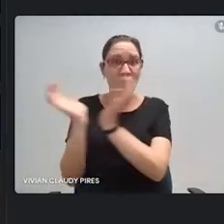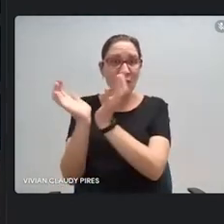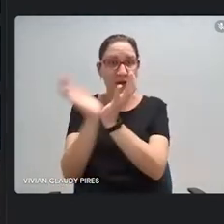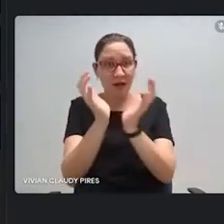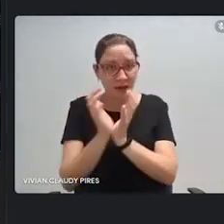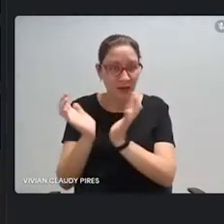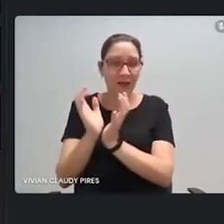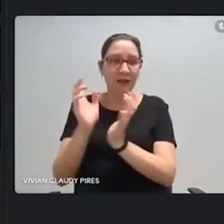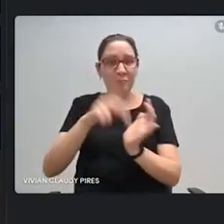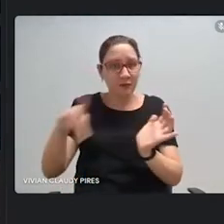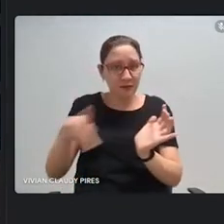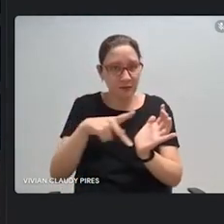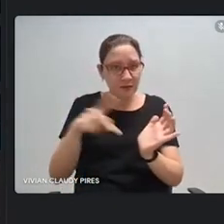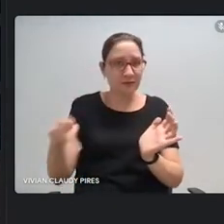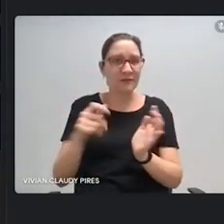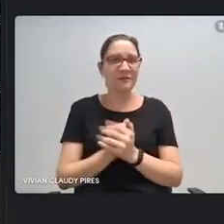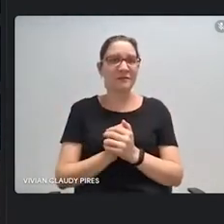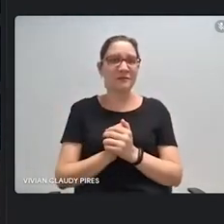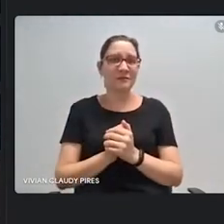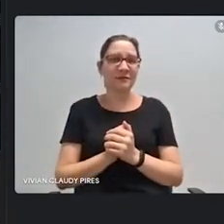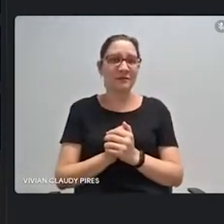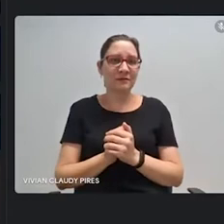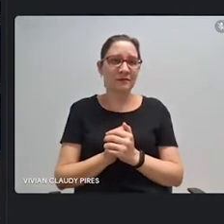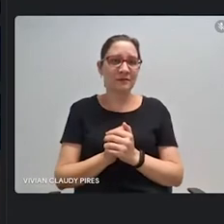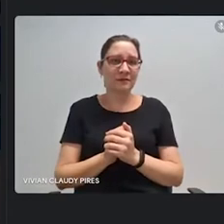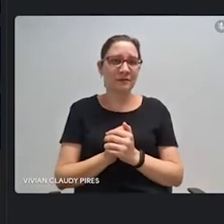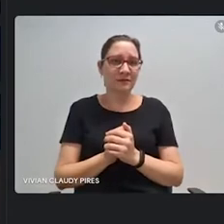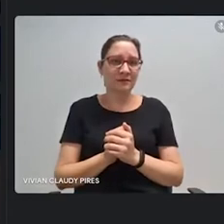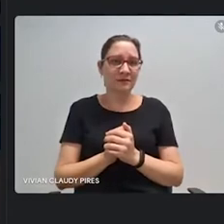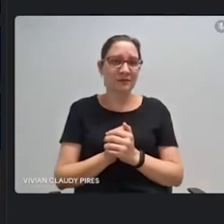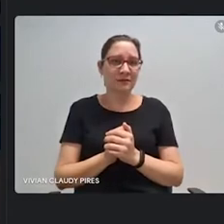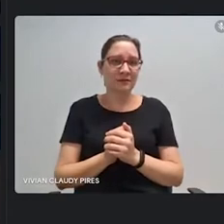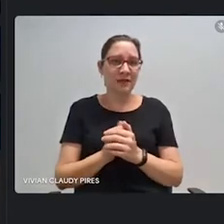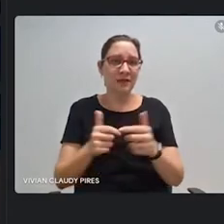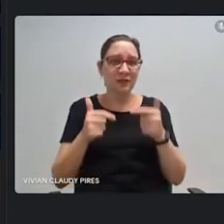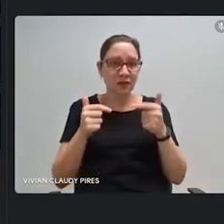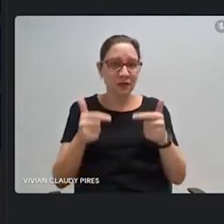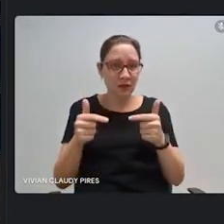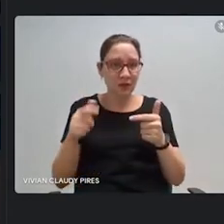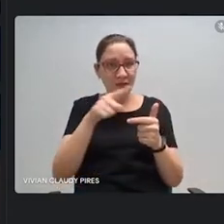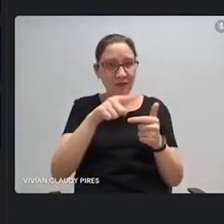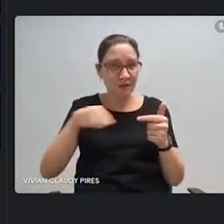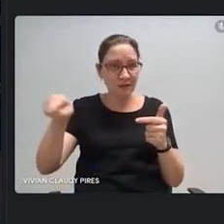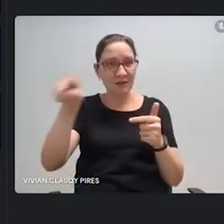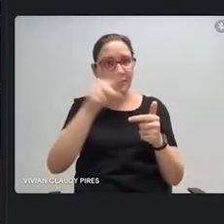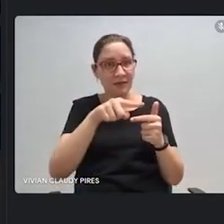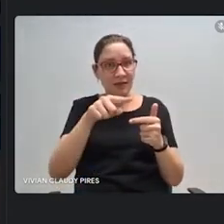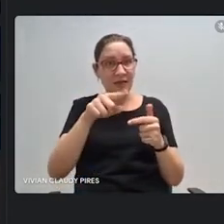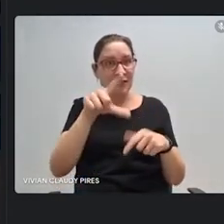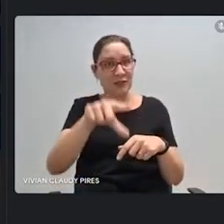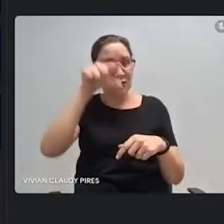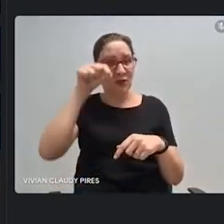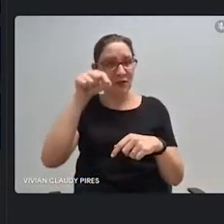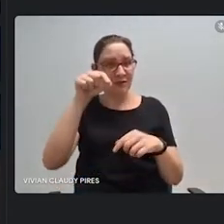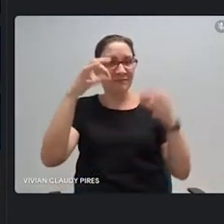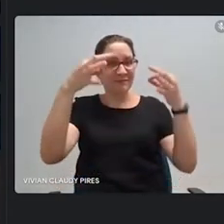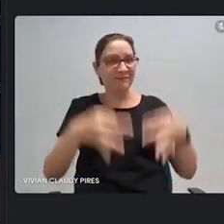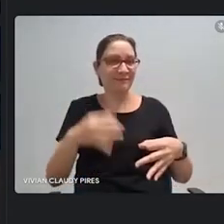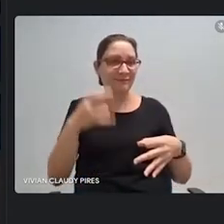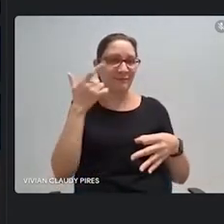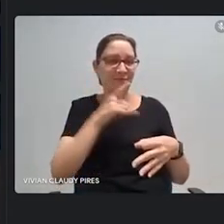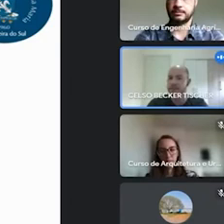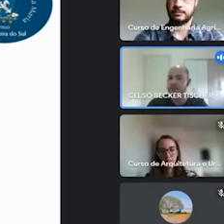contato com professores. De tal sorte que a escolha de vocês seja a mais acertada possível, isso é o que nós efetivamente